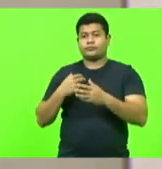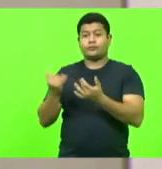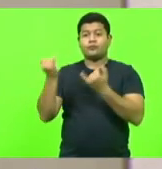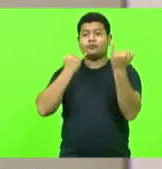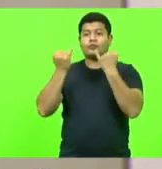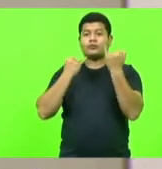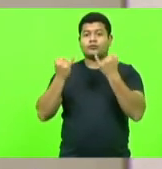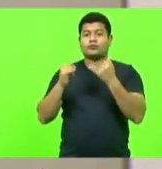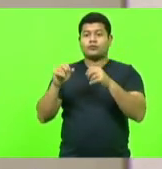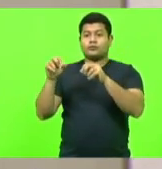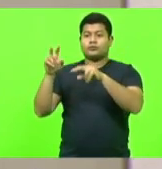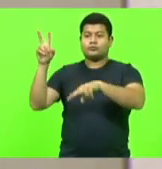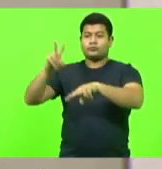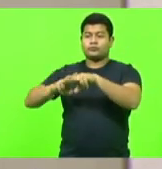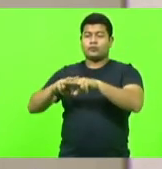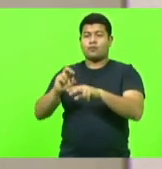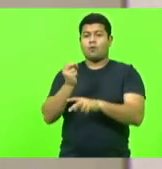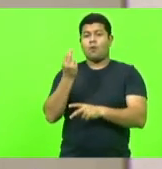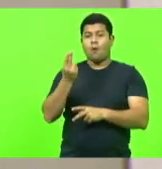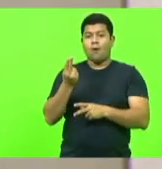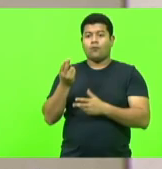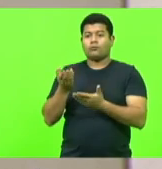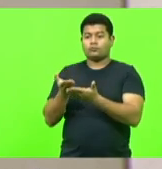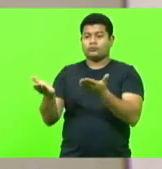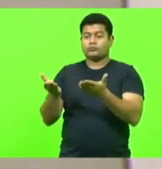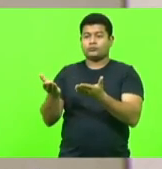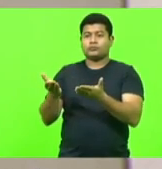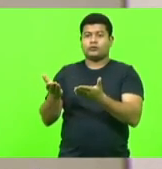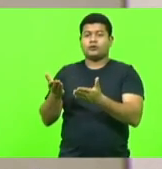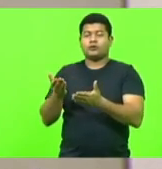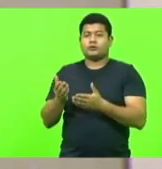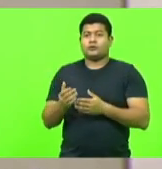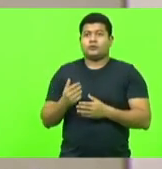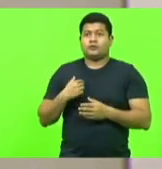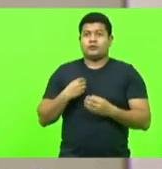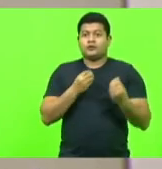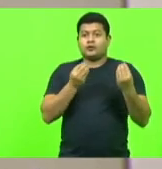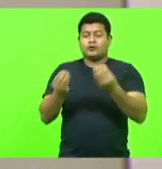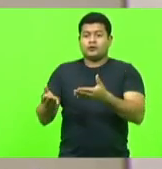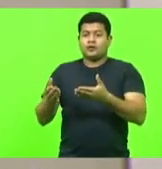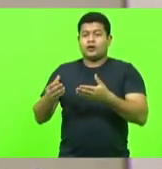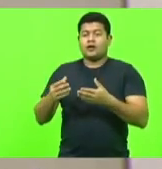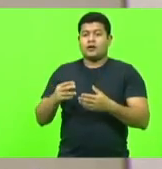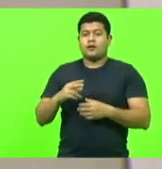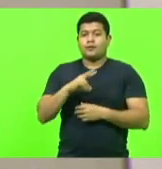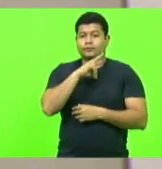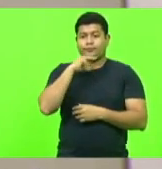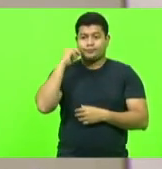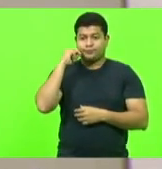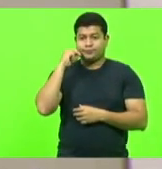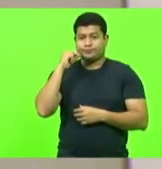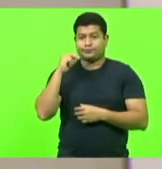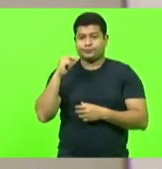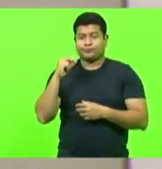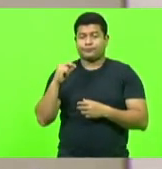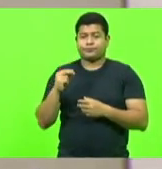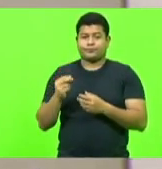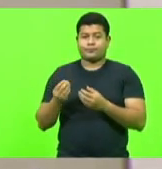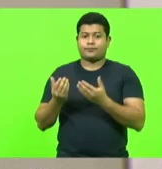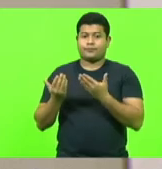ou socioeducativas que fazem a distribuição de absorventes higiênicos femininos para suas internas, em